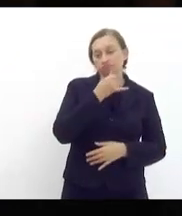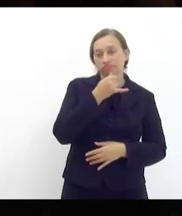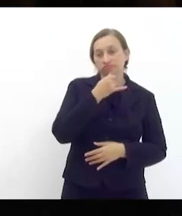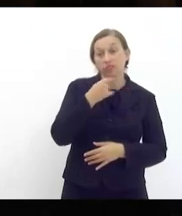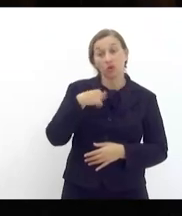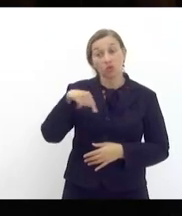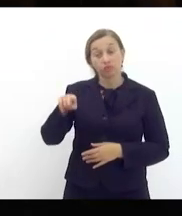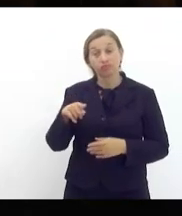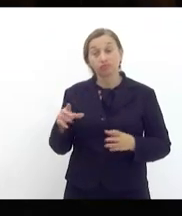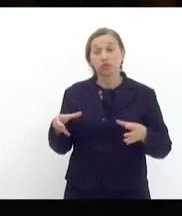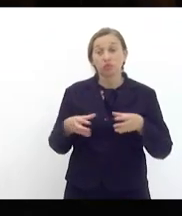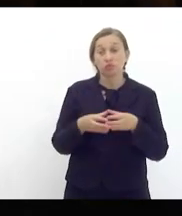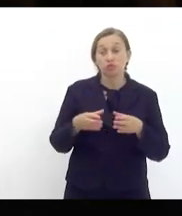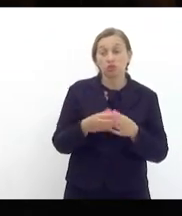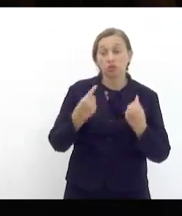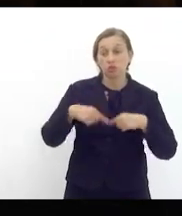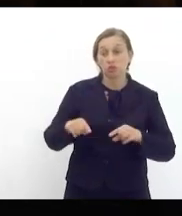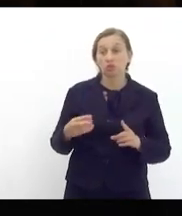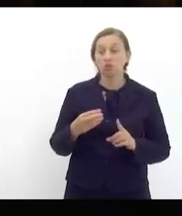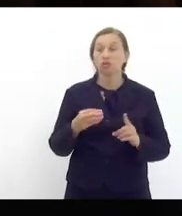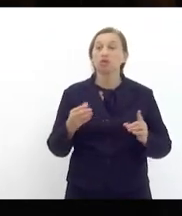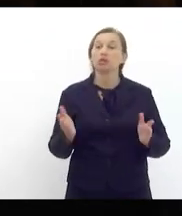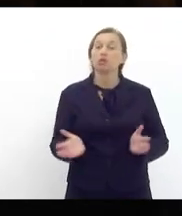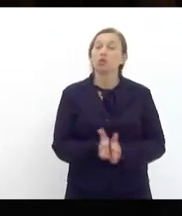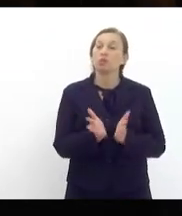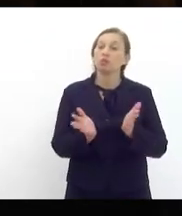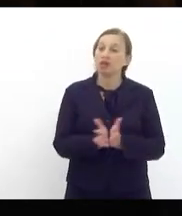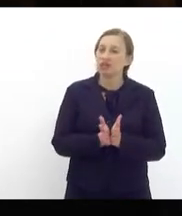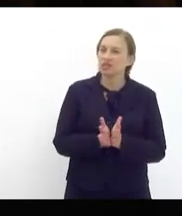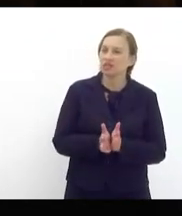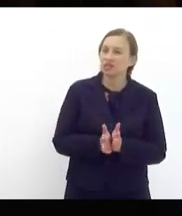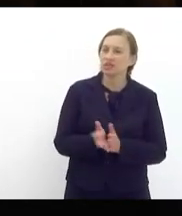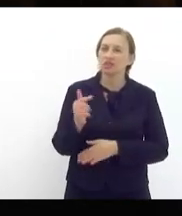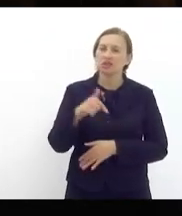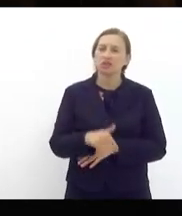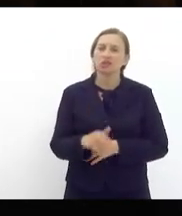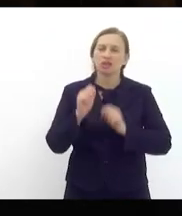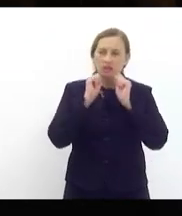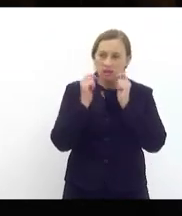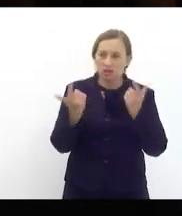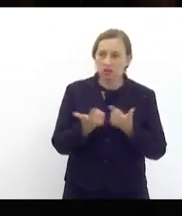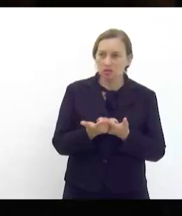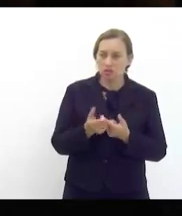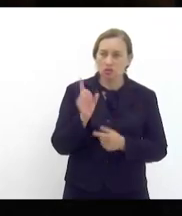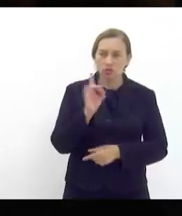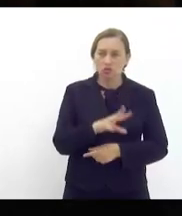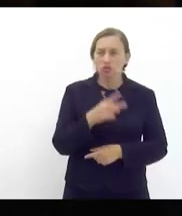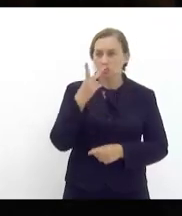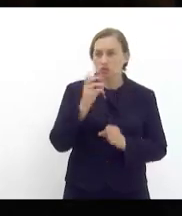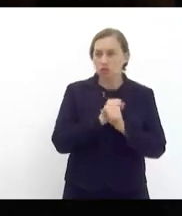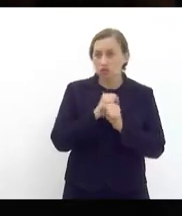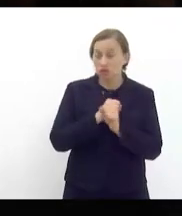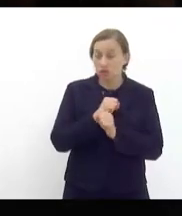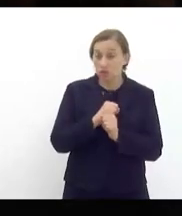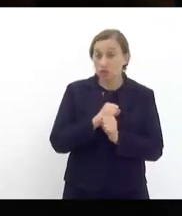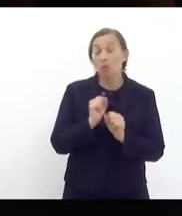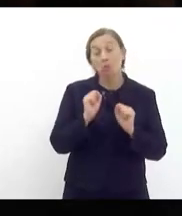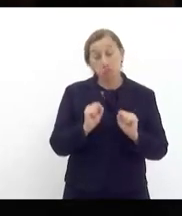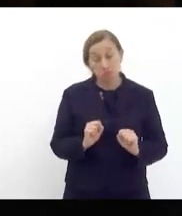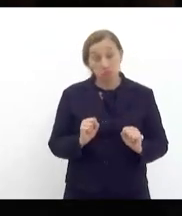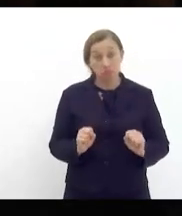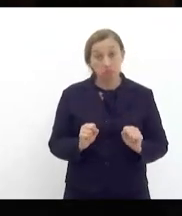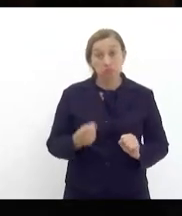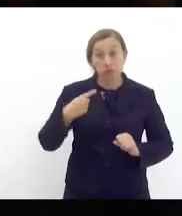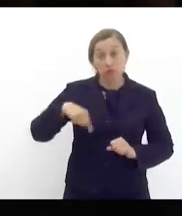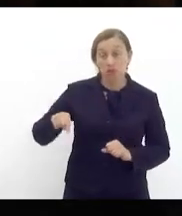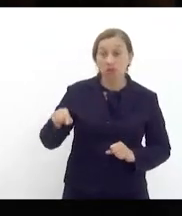presidi a Comissão de Enfrentamento à Miséria e Combate à Pobreza. Aqui na Assembleia Legislativa, nos últimos dois anos, pude ir